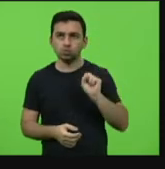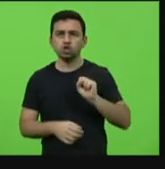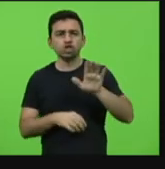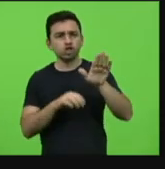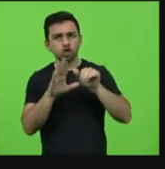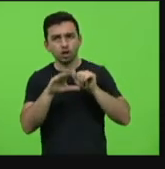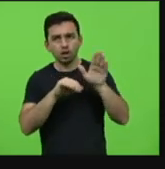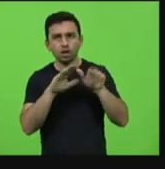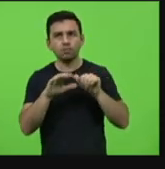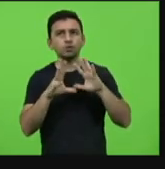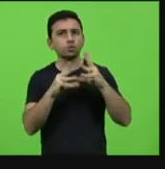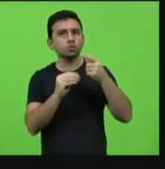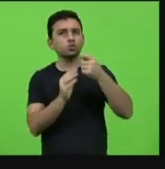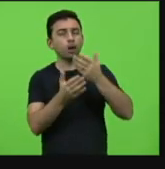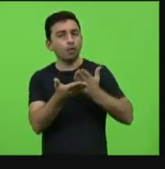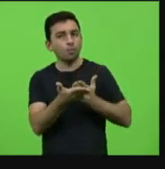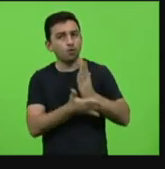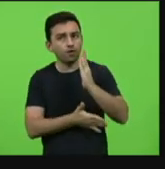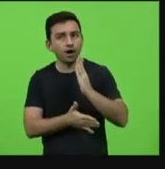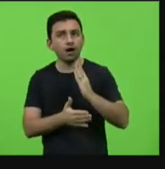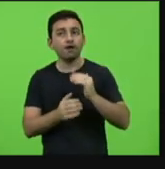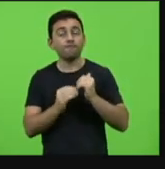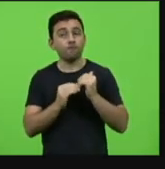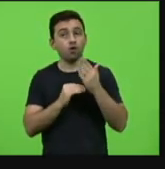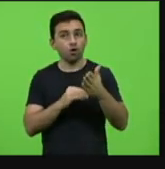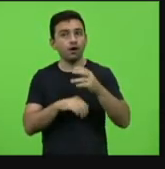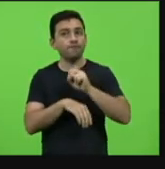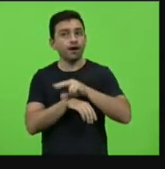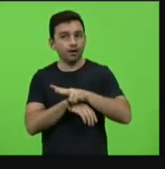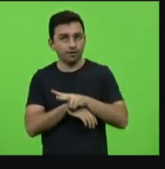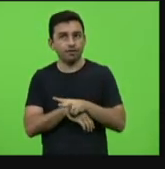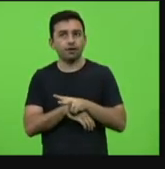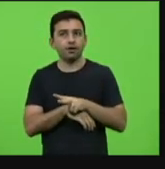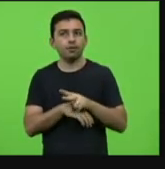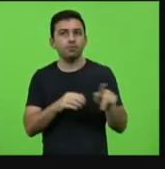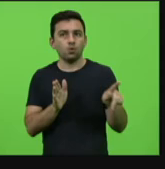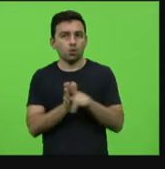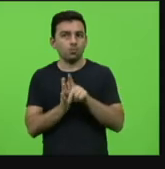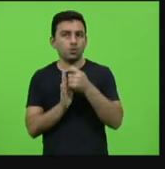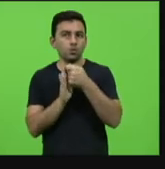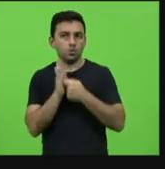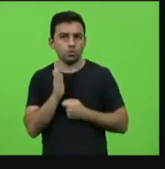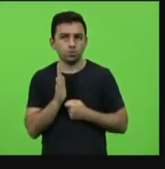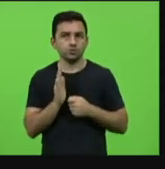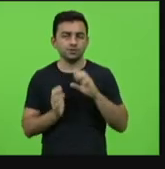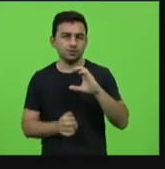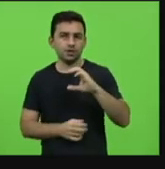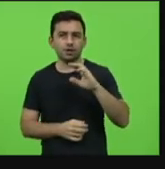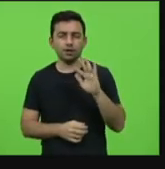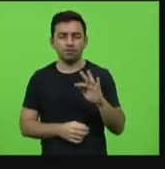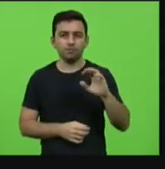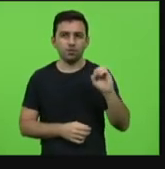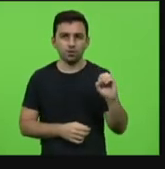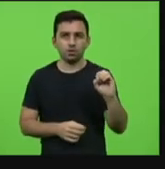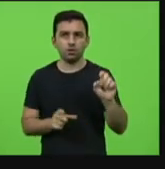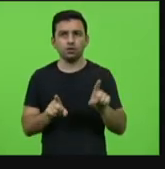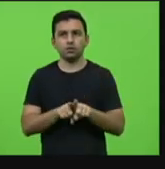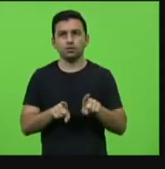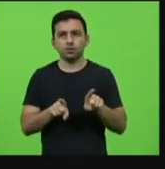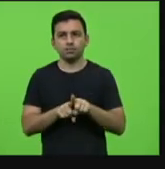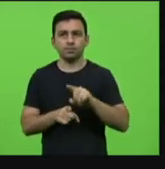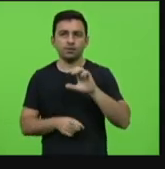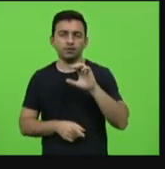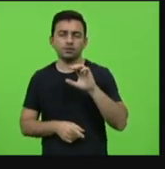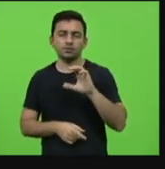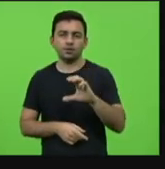candidatos aprovados fora das vagas inicialmente previstas nos concursos para o CFO e para o